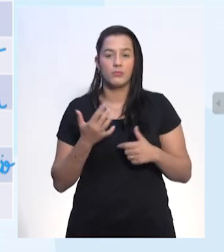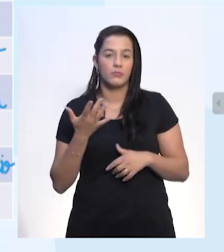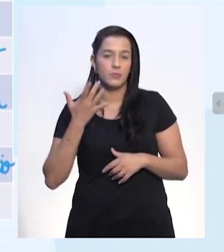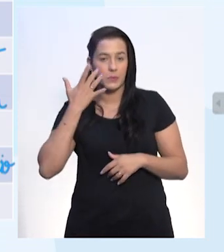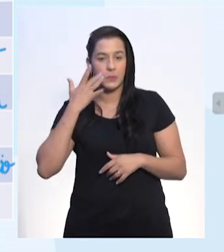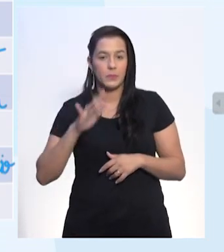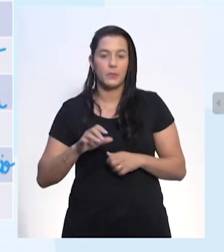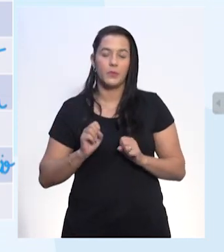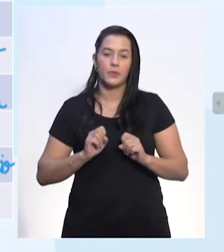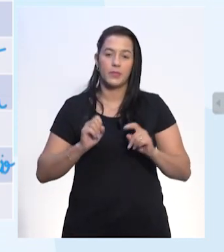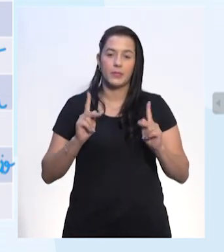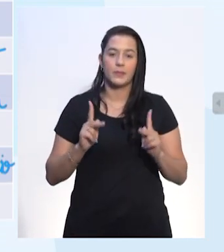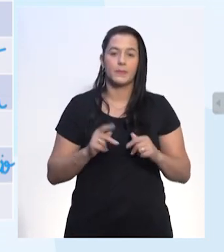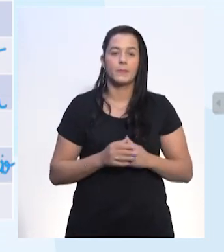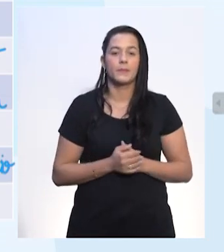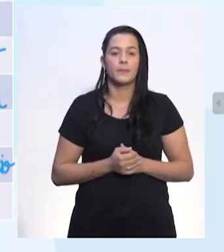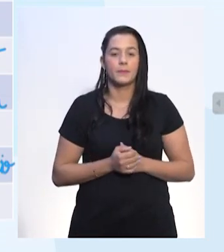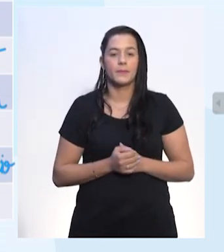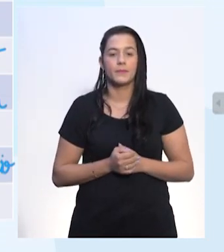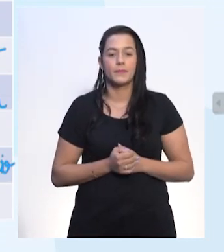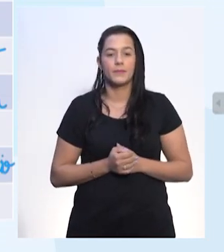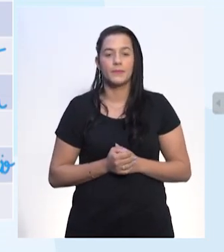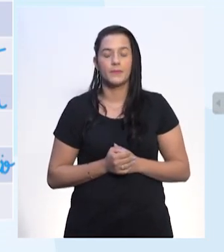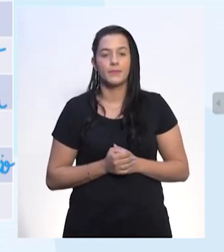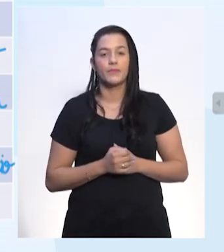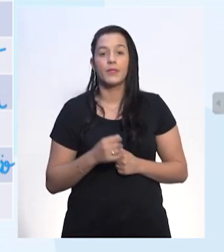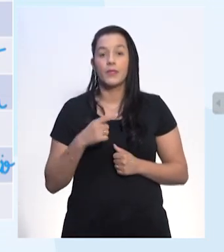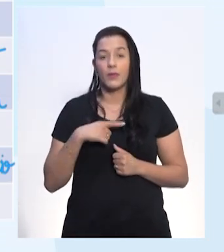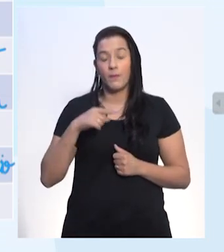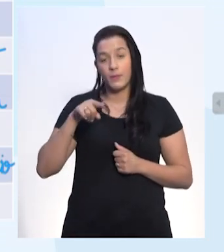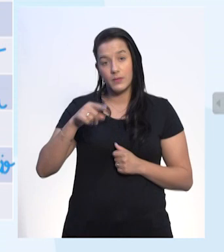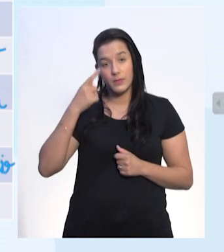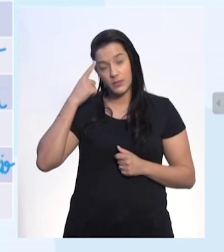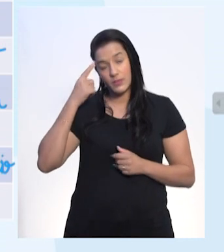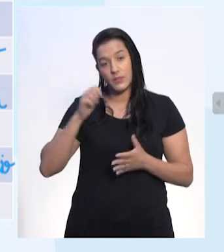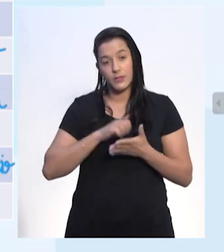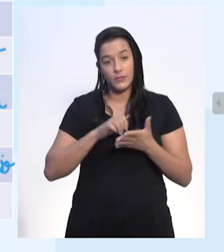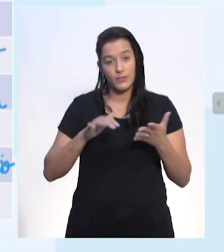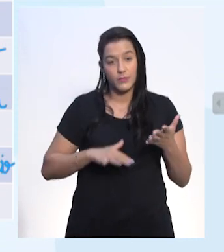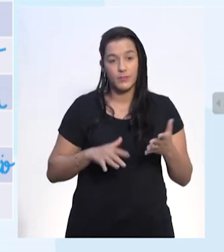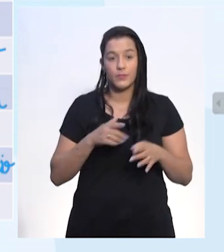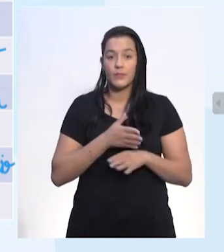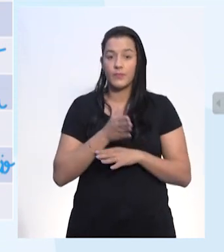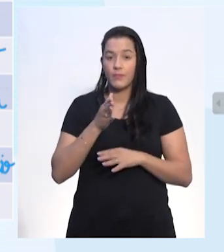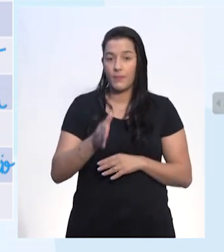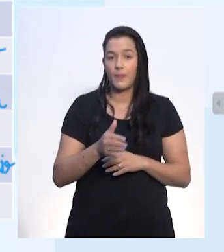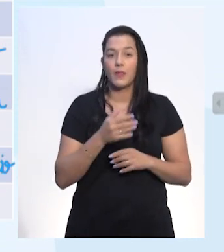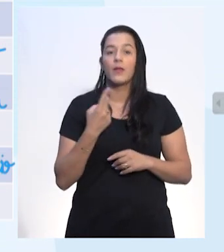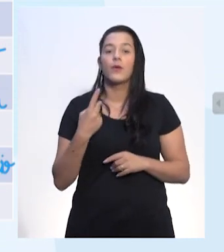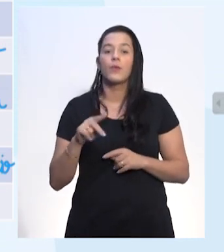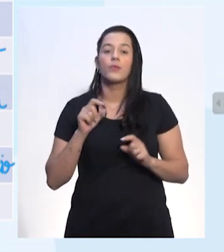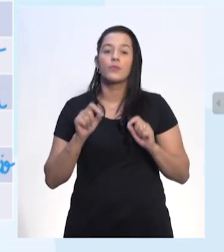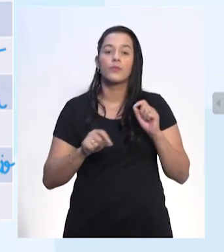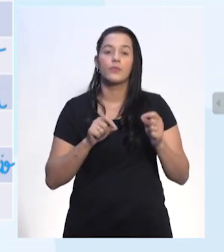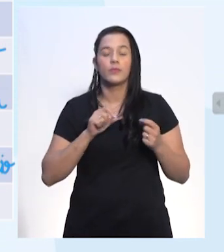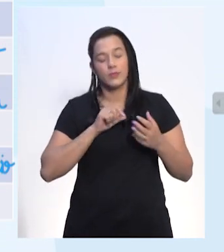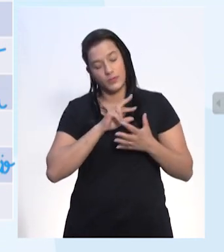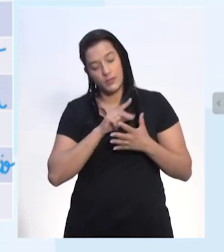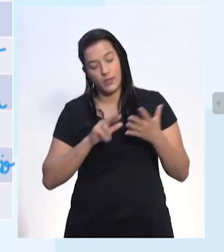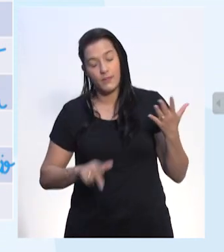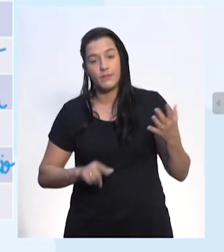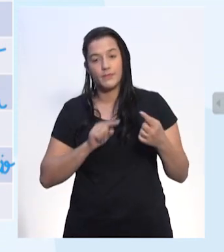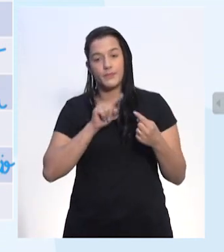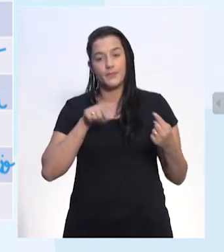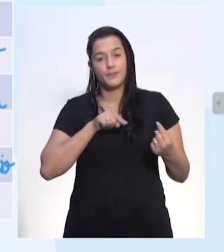Tá. Então, vamos lá. Pensando que essa atividade possa ser uma atividade levada a você, ela vai ter vários objetivos